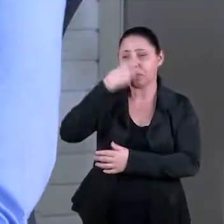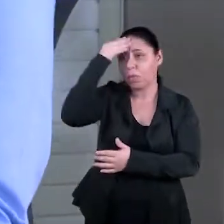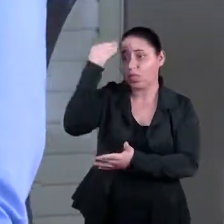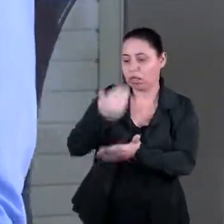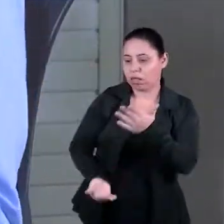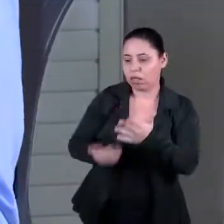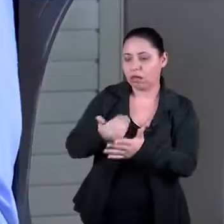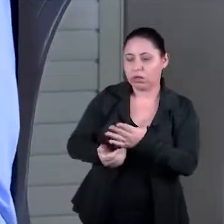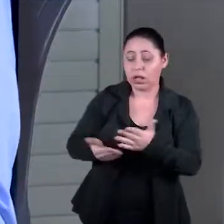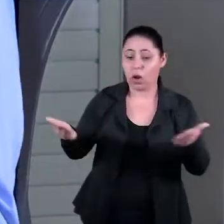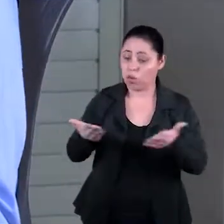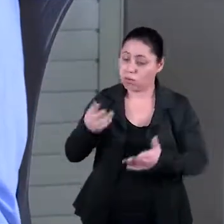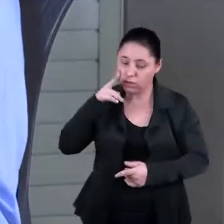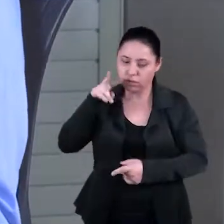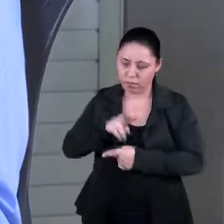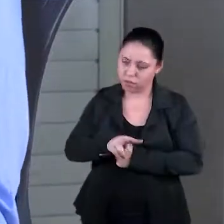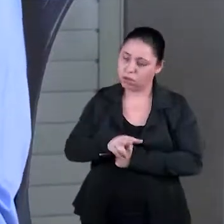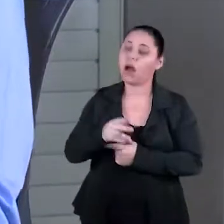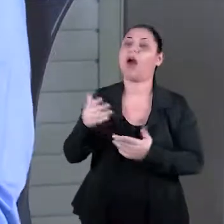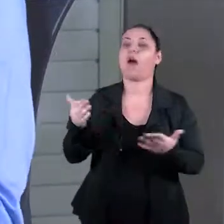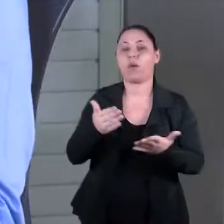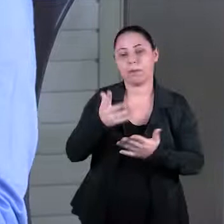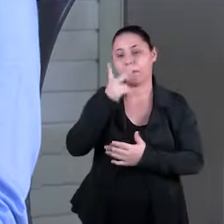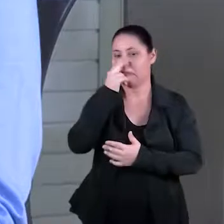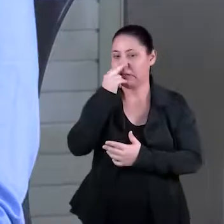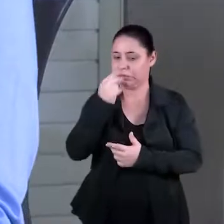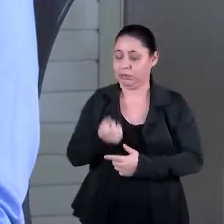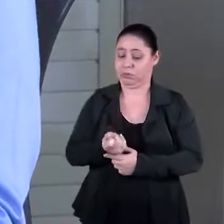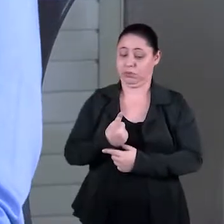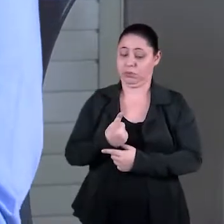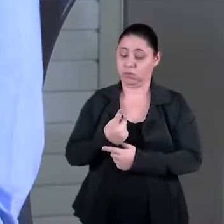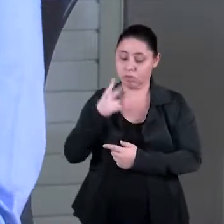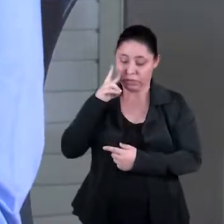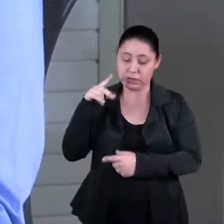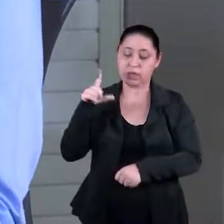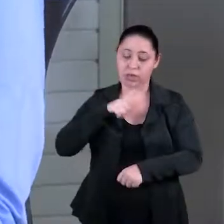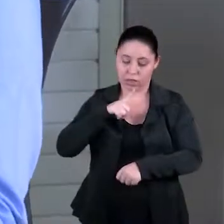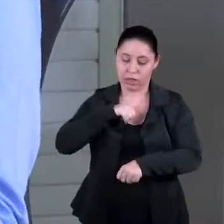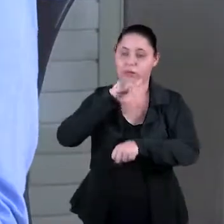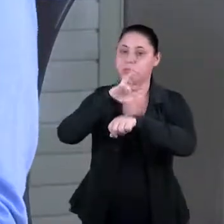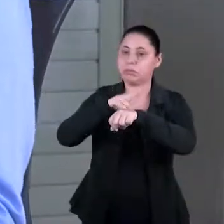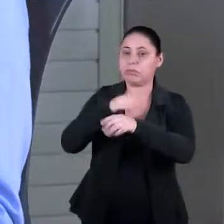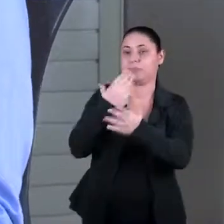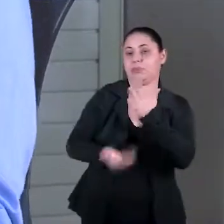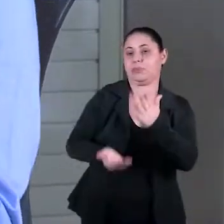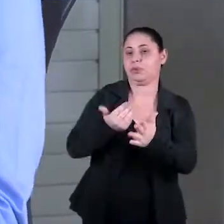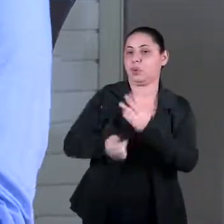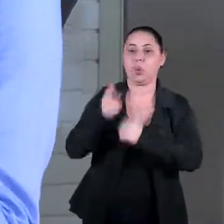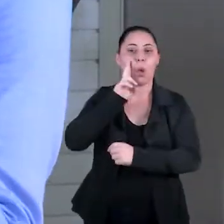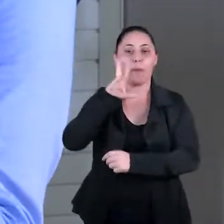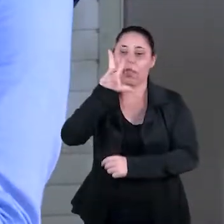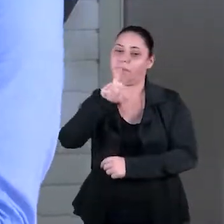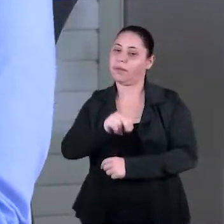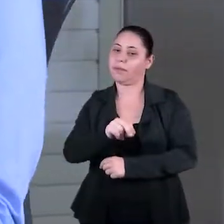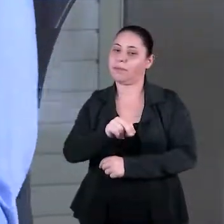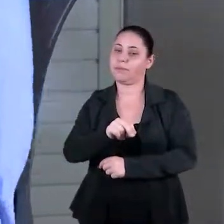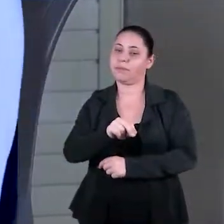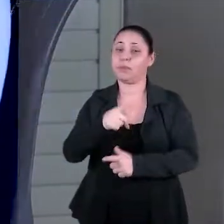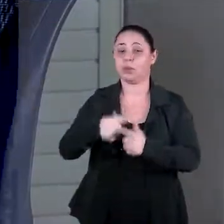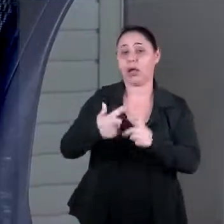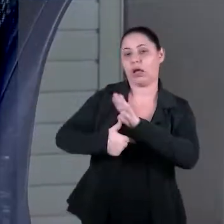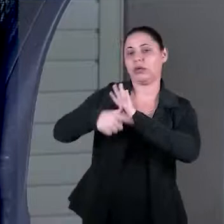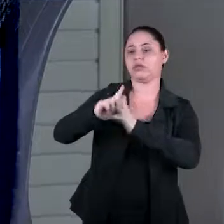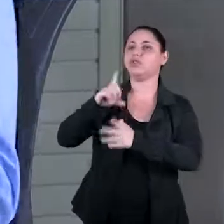de repente você está vendo, então talvez seja um sinal de que você está tendo uma queda capilar fora do normal.